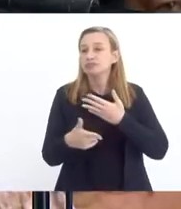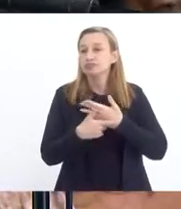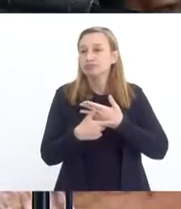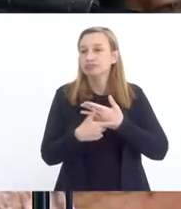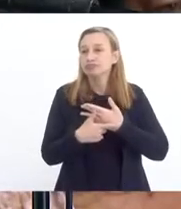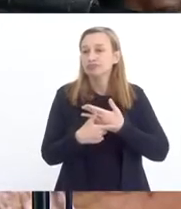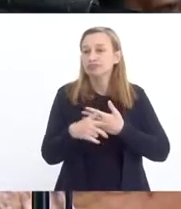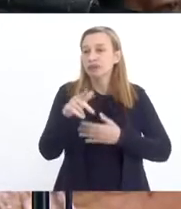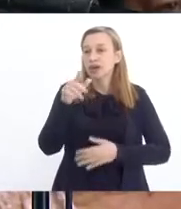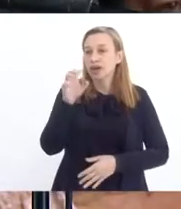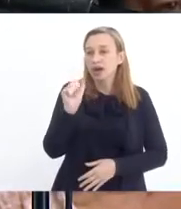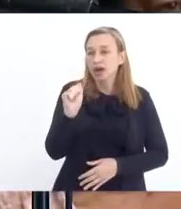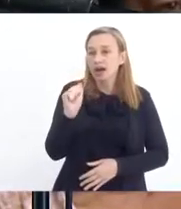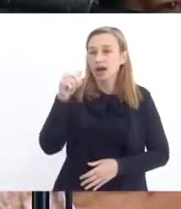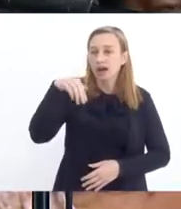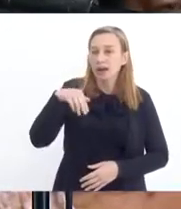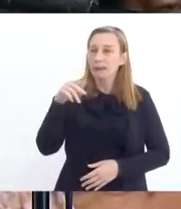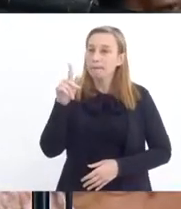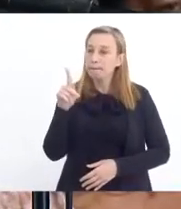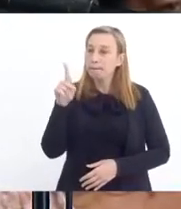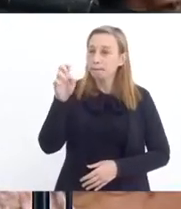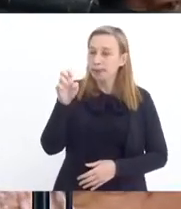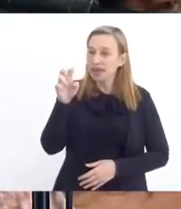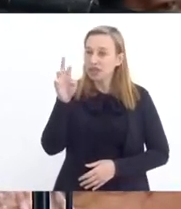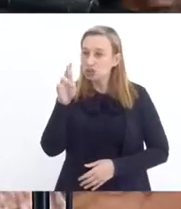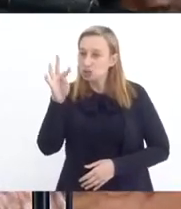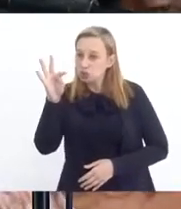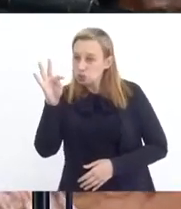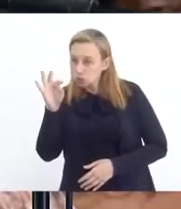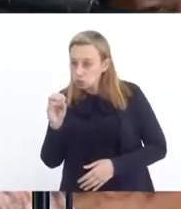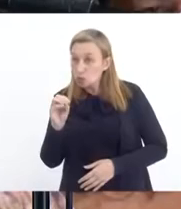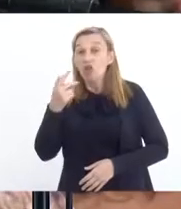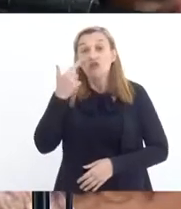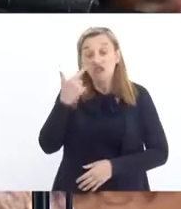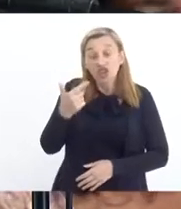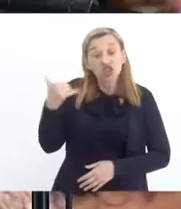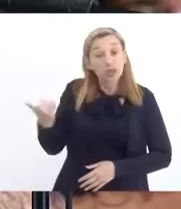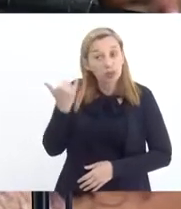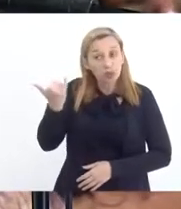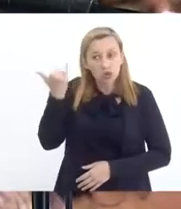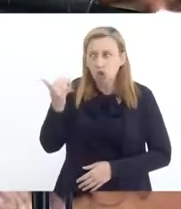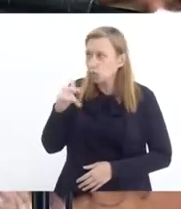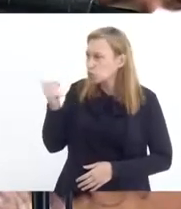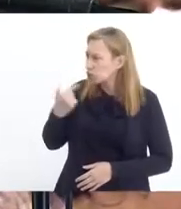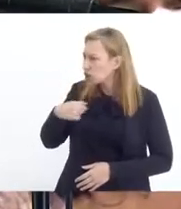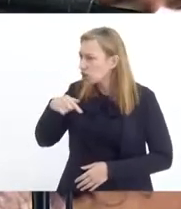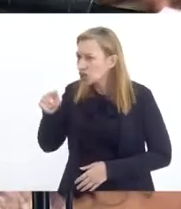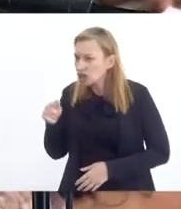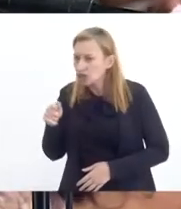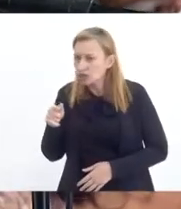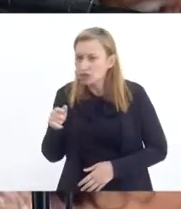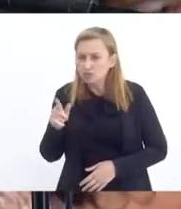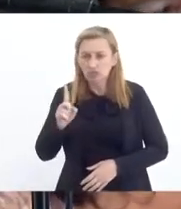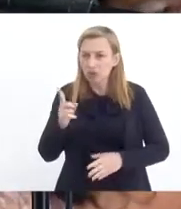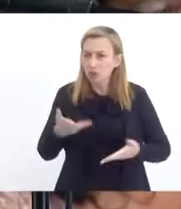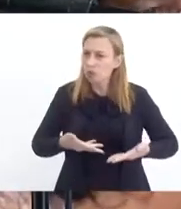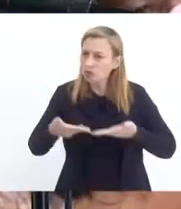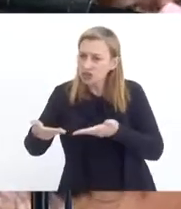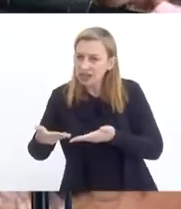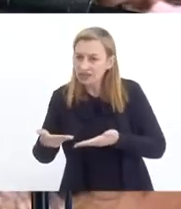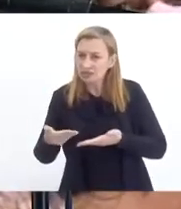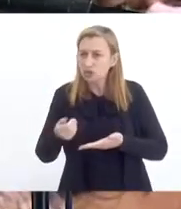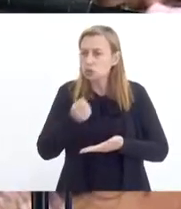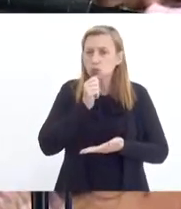a Unpetro, também não foi falado sobre a Unpetro, eu destaco, eu vejo importância, apesar de nunca ter participado, nem ter sido convidado em nenhum